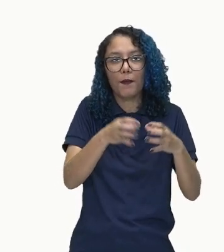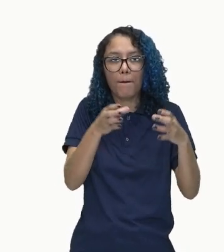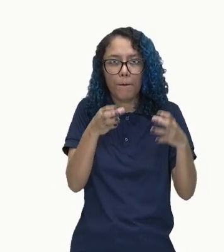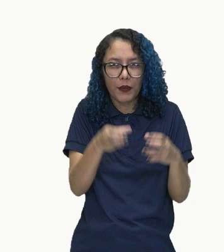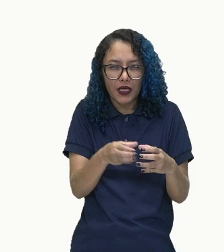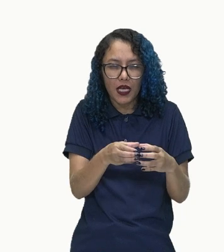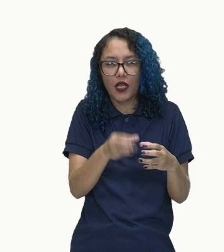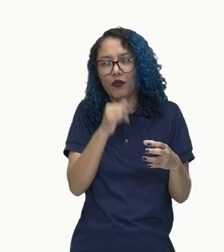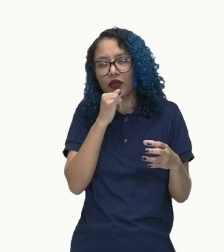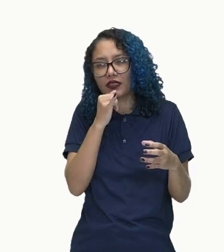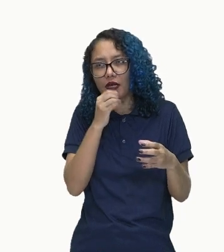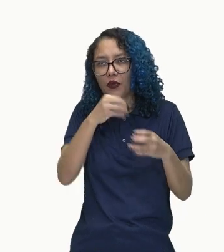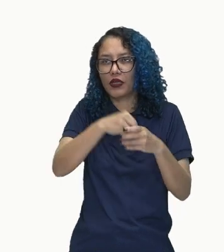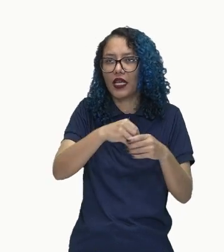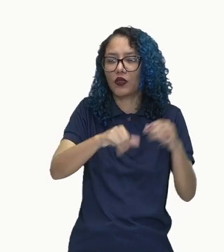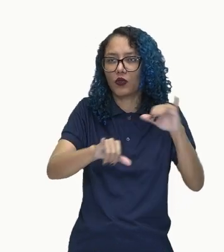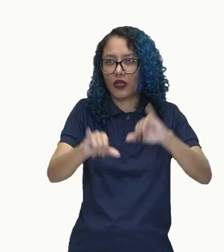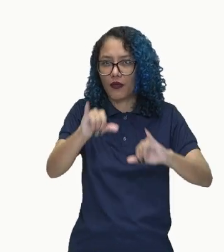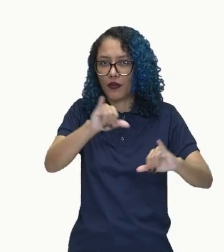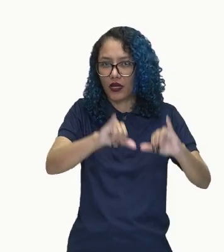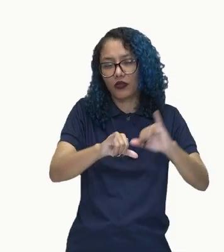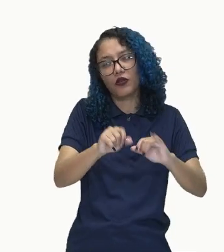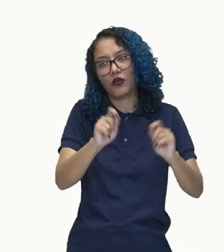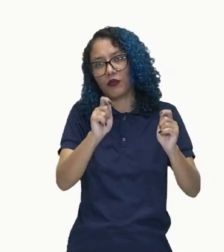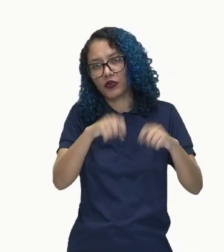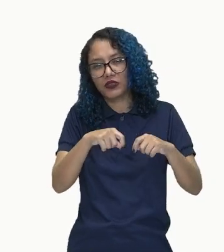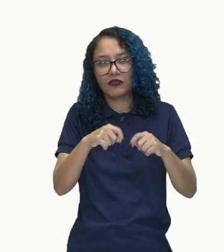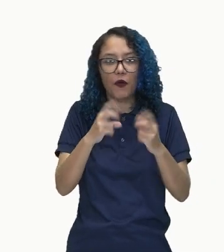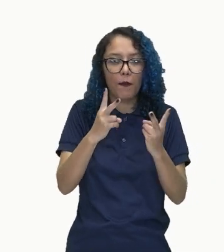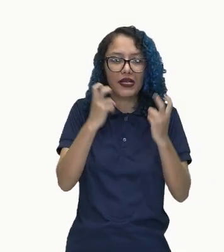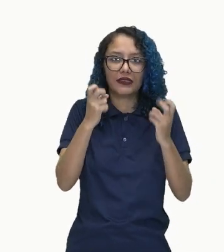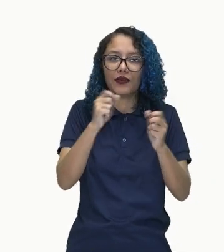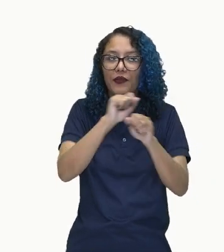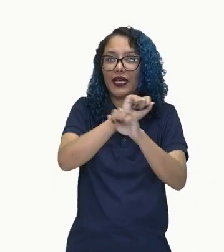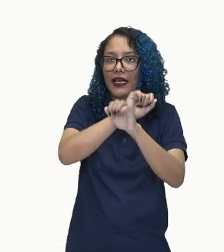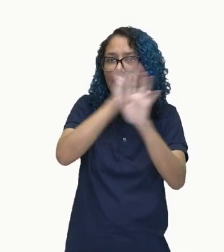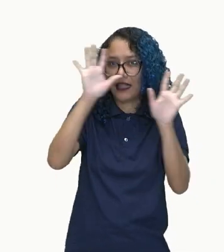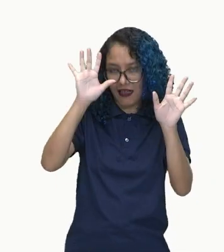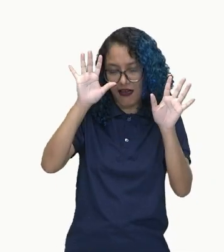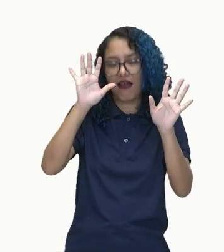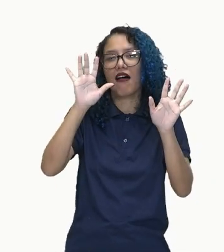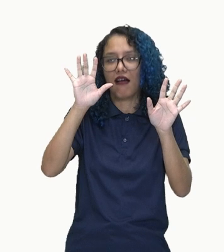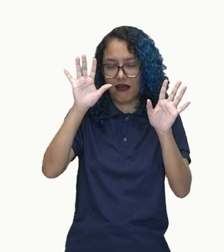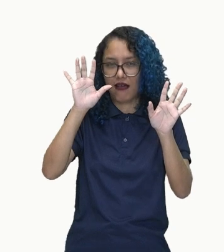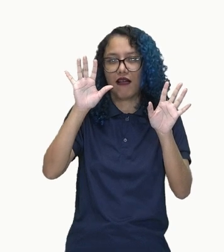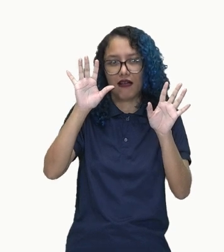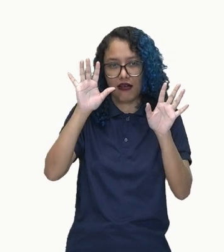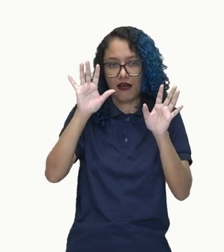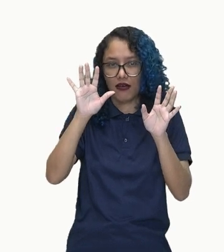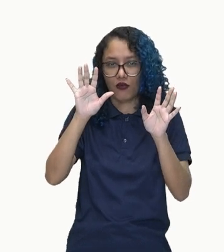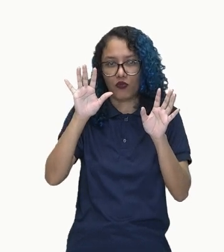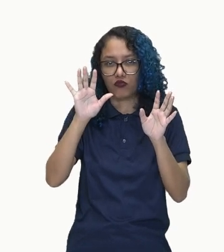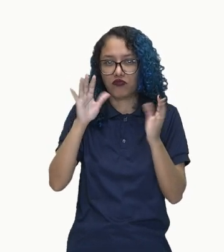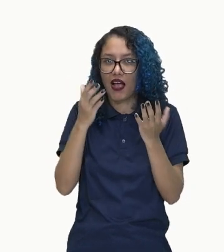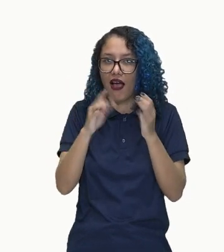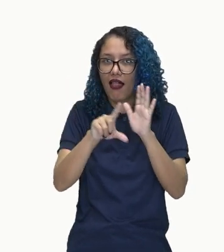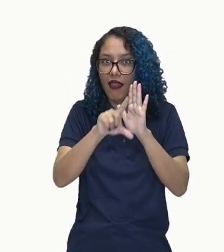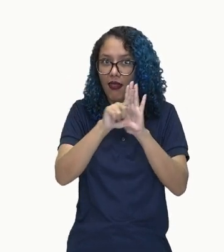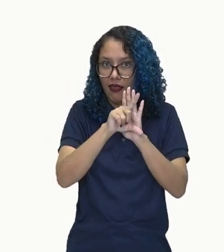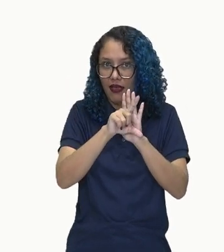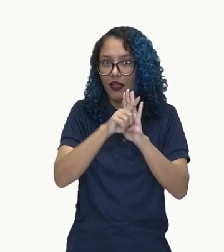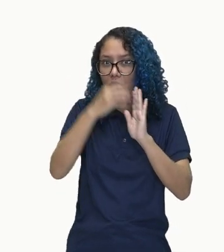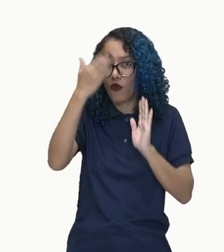num laboratório, é bem melhor visualizar, né, essa condição da lei de Lavoisier. Tá bom,